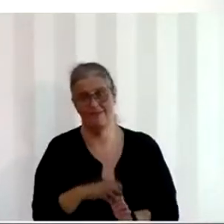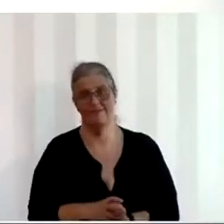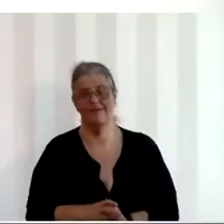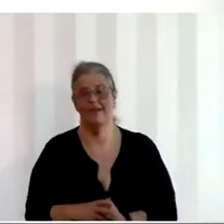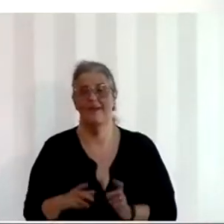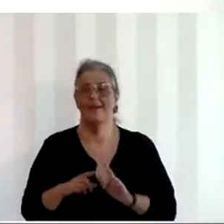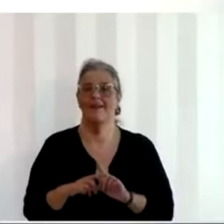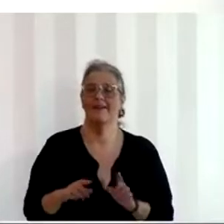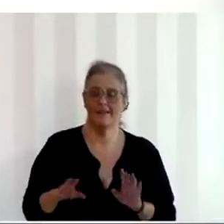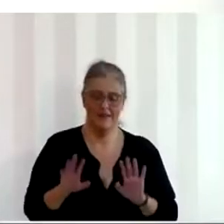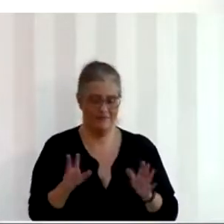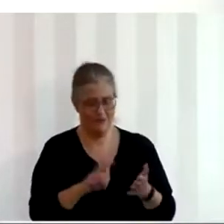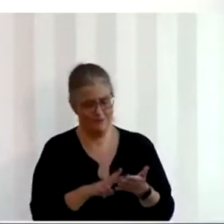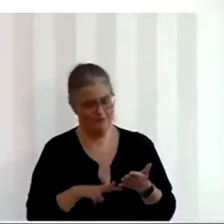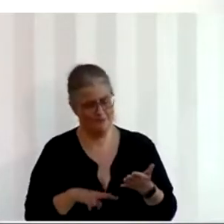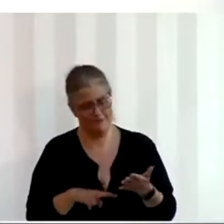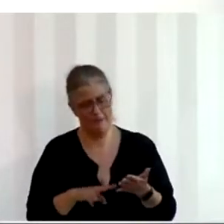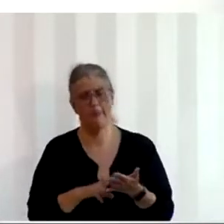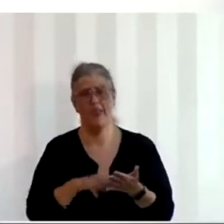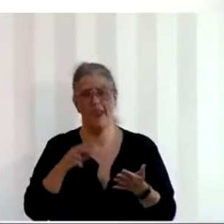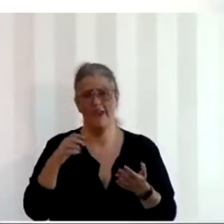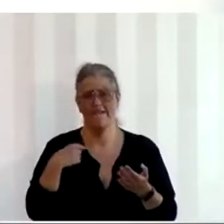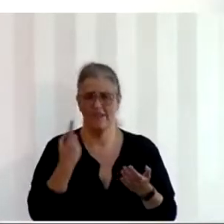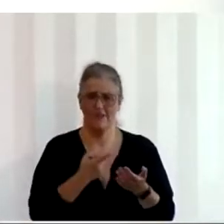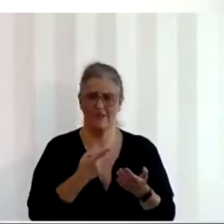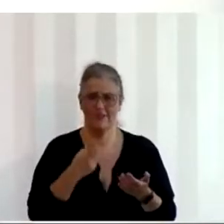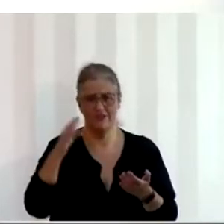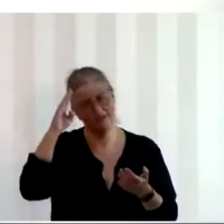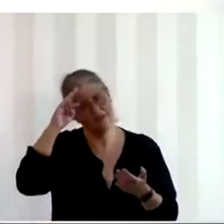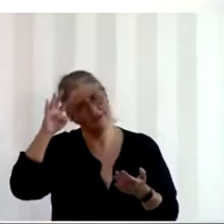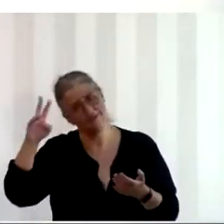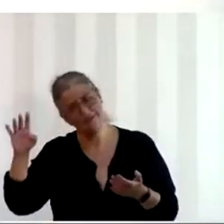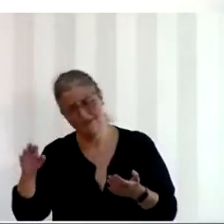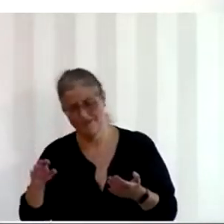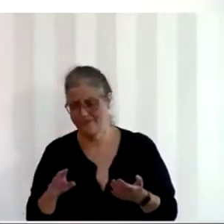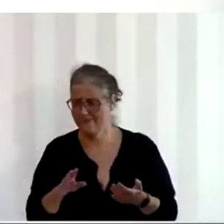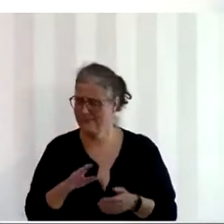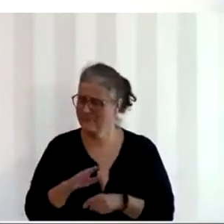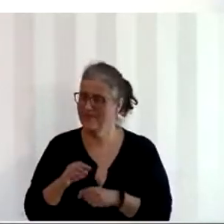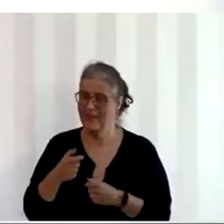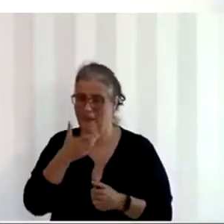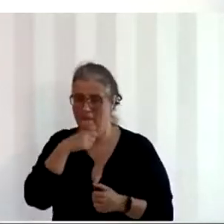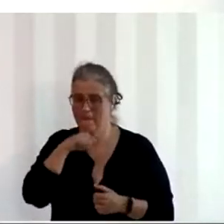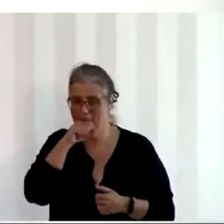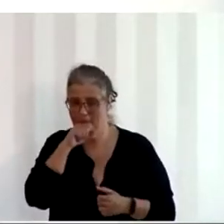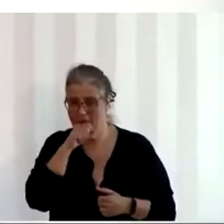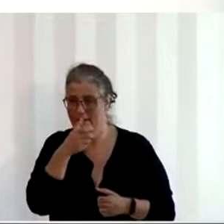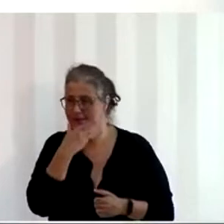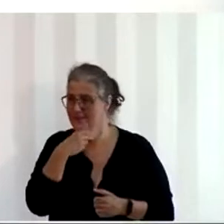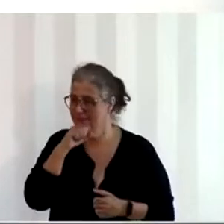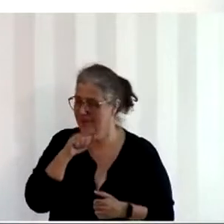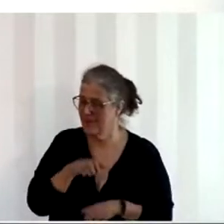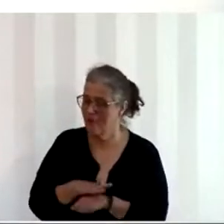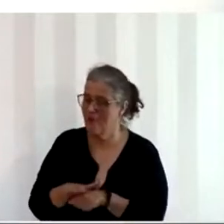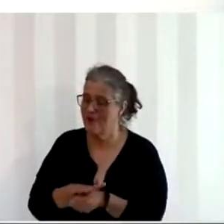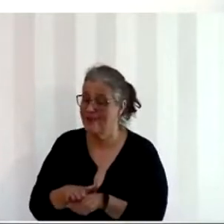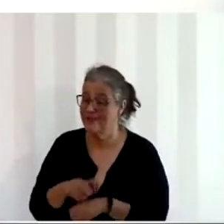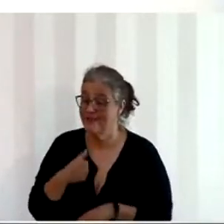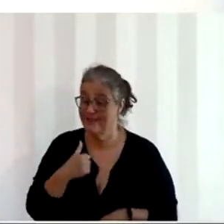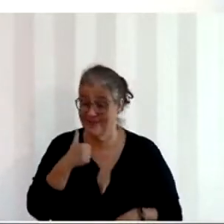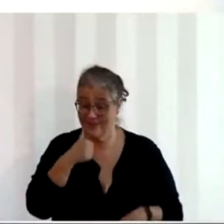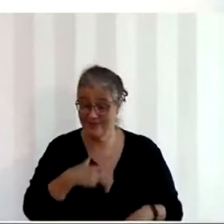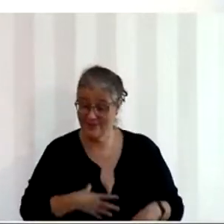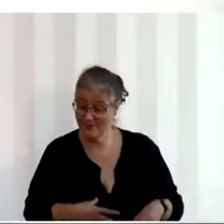sem ferir o texto bíblico, de imaginando os pais conversando com as crianças, como nós falamos aqui na introdução do desenho, das